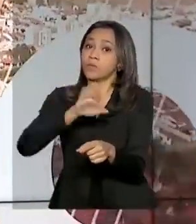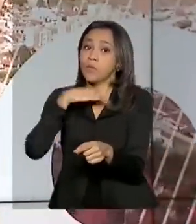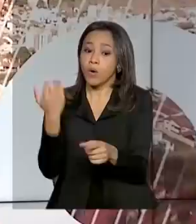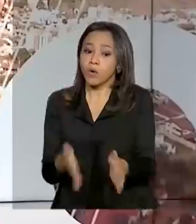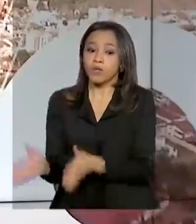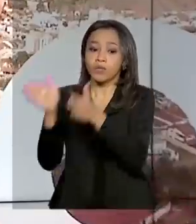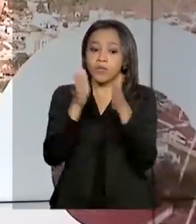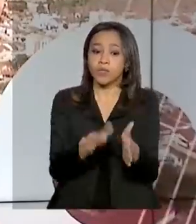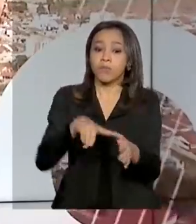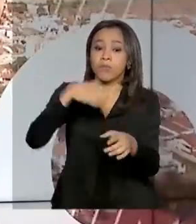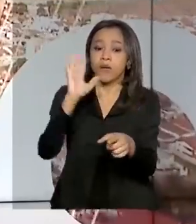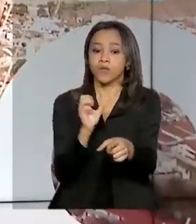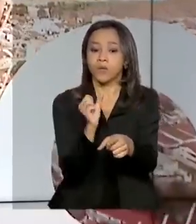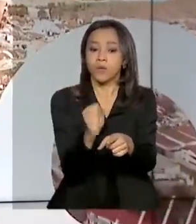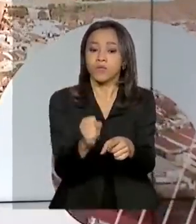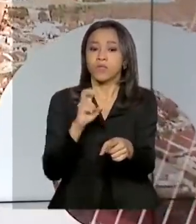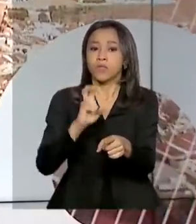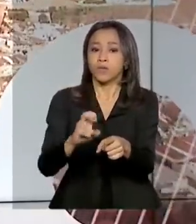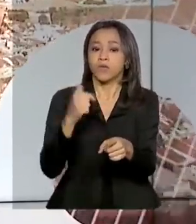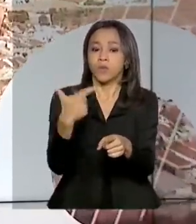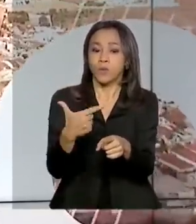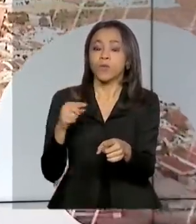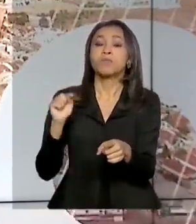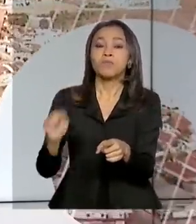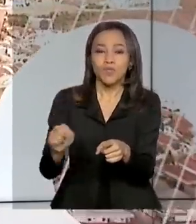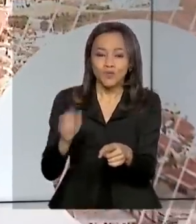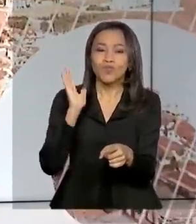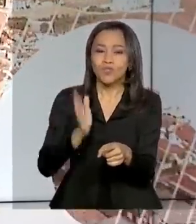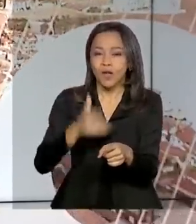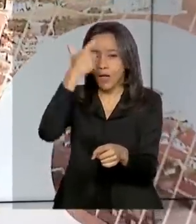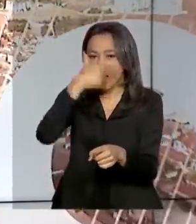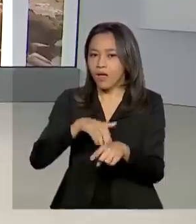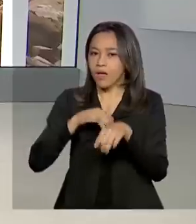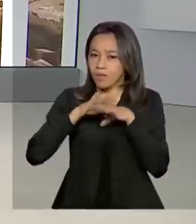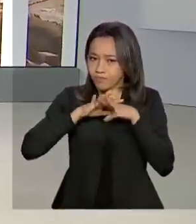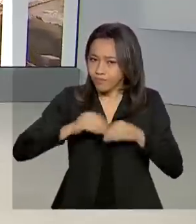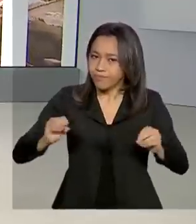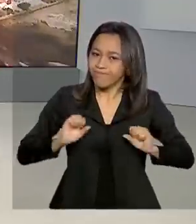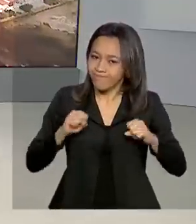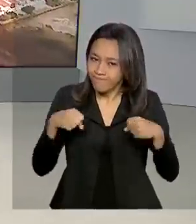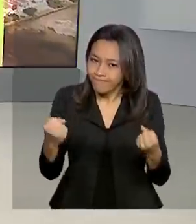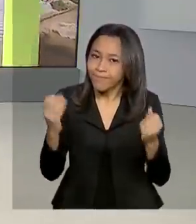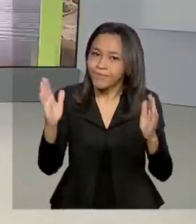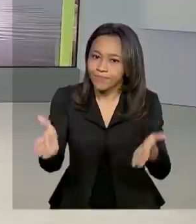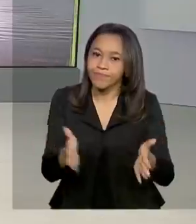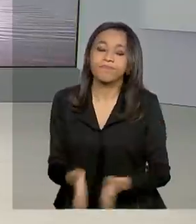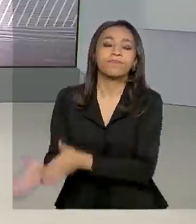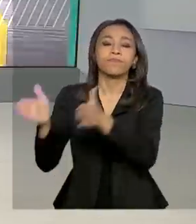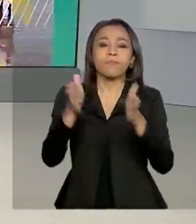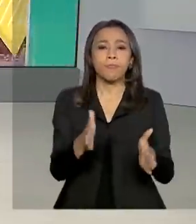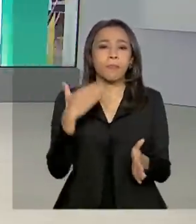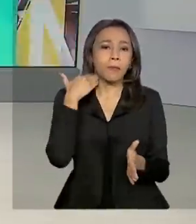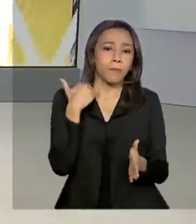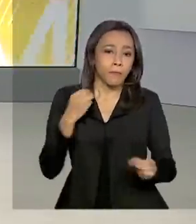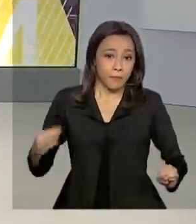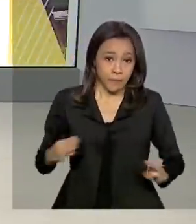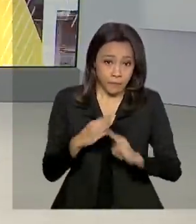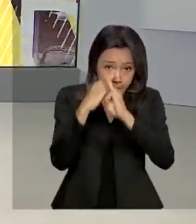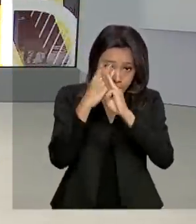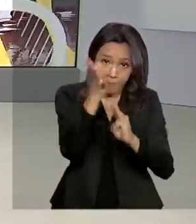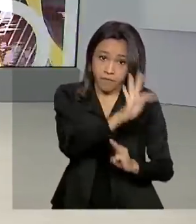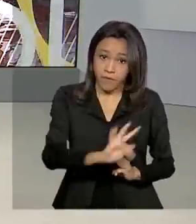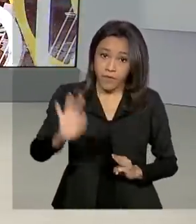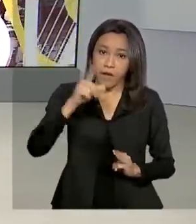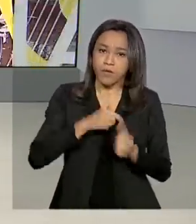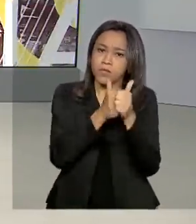de 852 mil pessoas se recuperaram da doença. A Caixa Econômica Federal segue